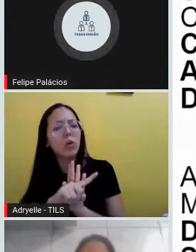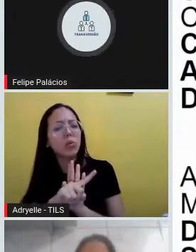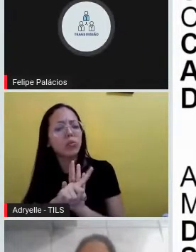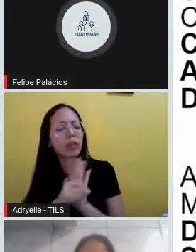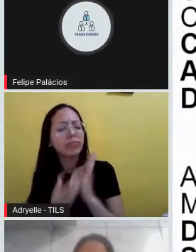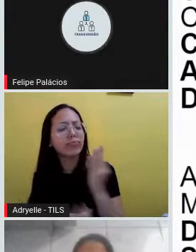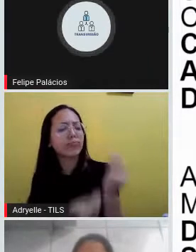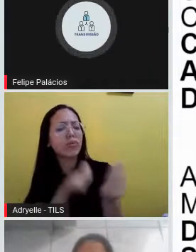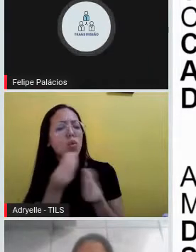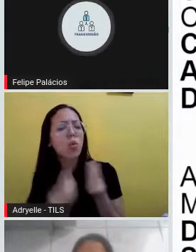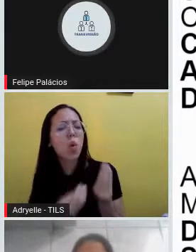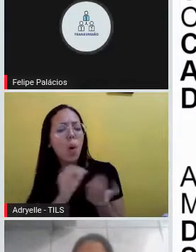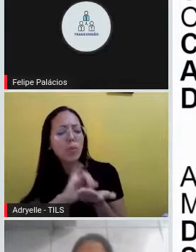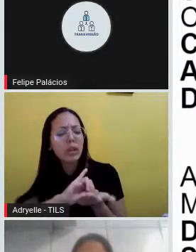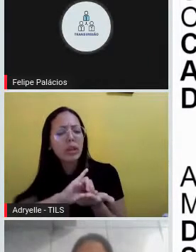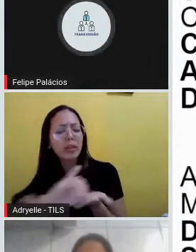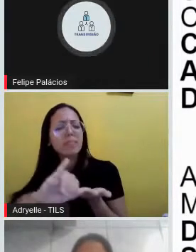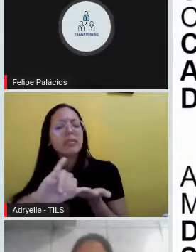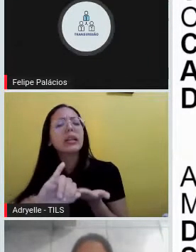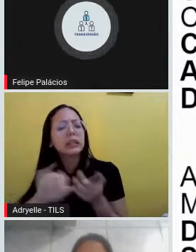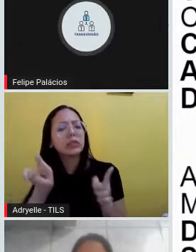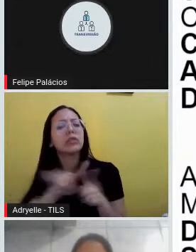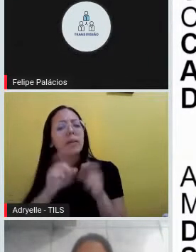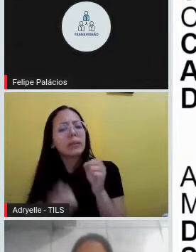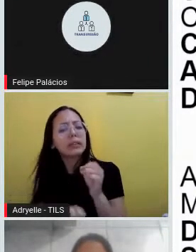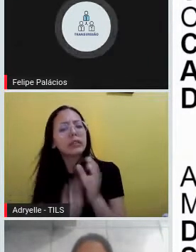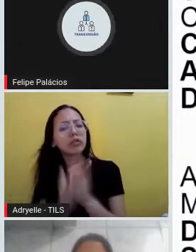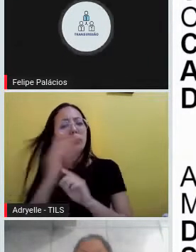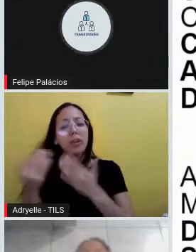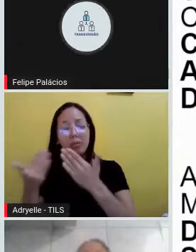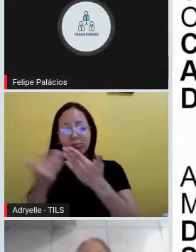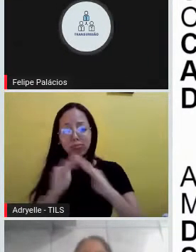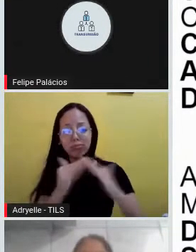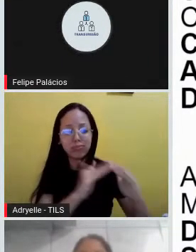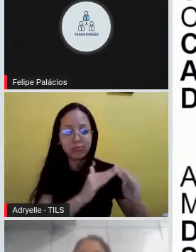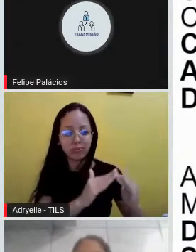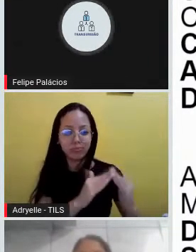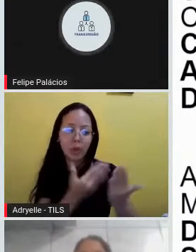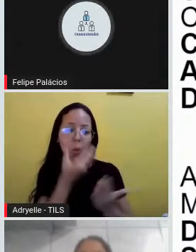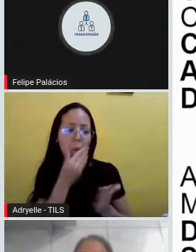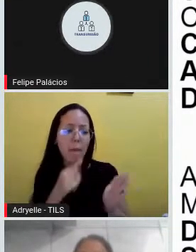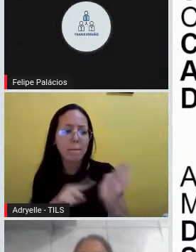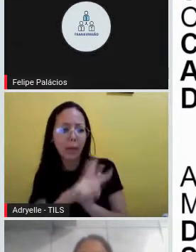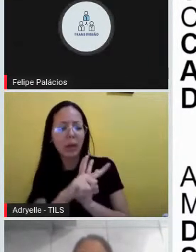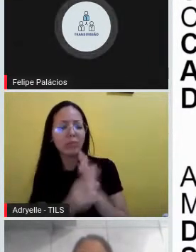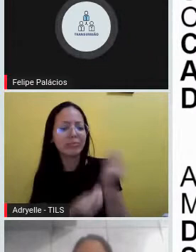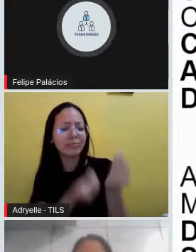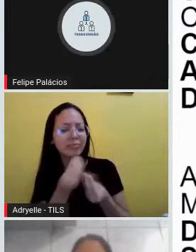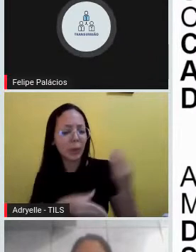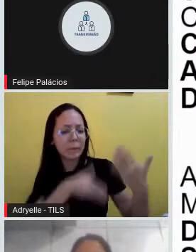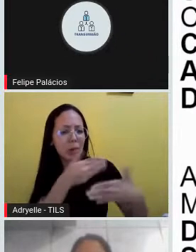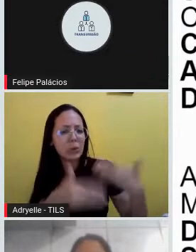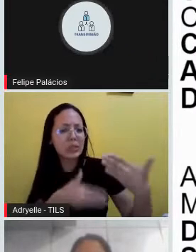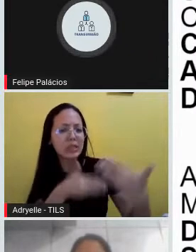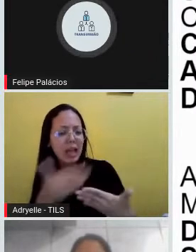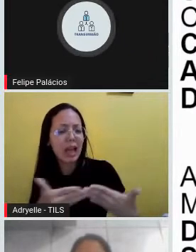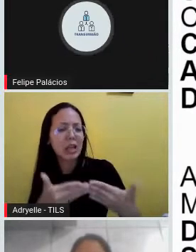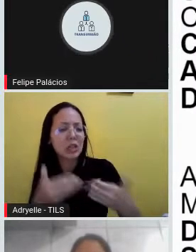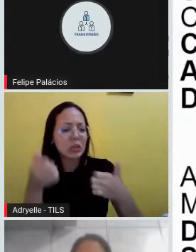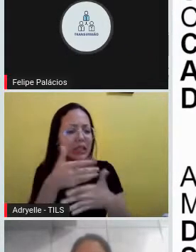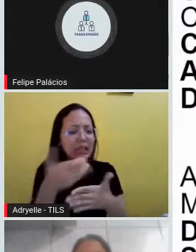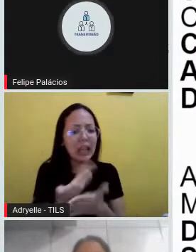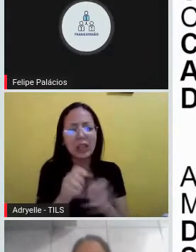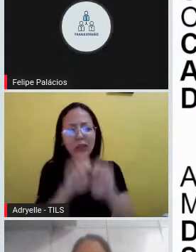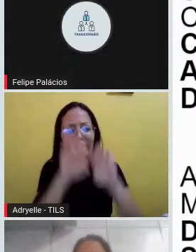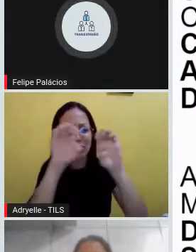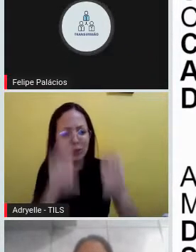de imigração, teve também o surgimento das favelas. Ele faz essa pergunta se foi nesse processo aí das cidades sem estruturas e com